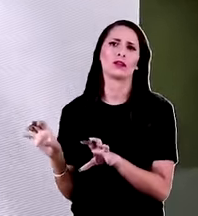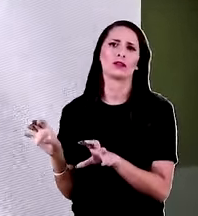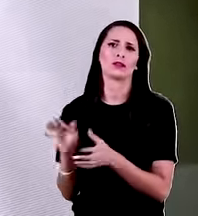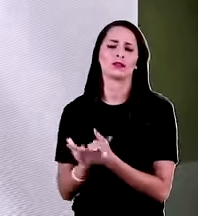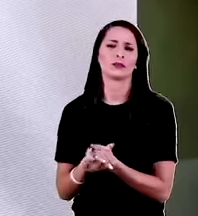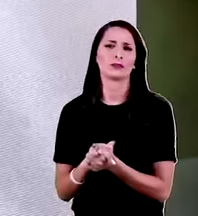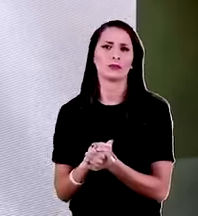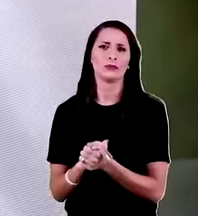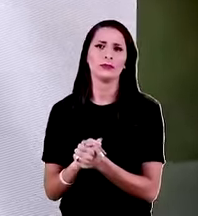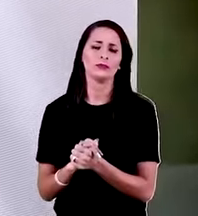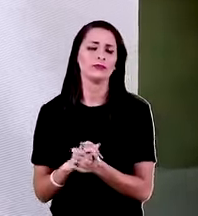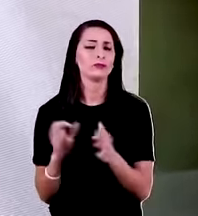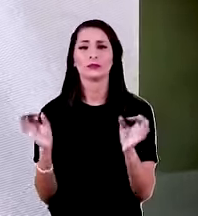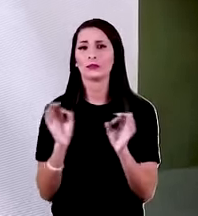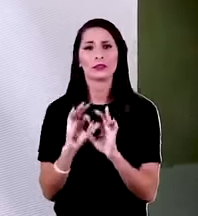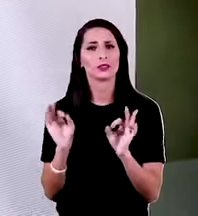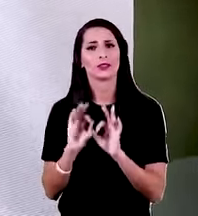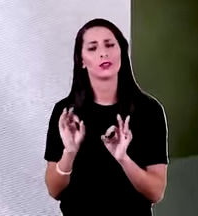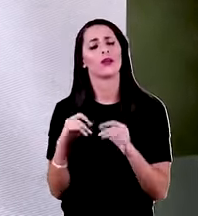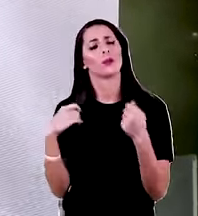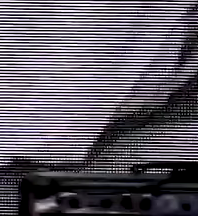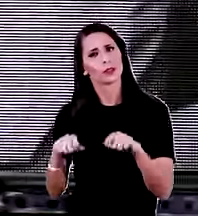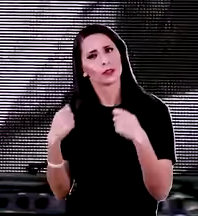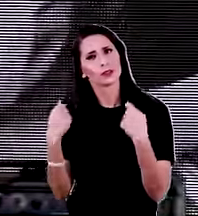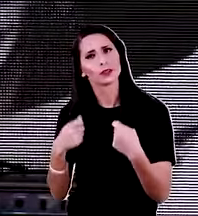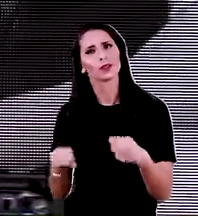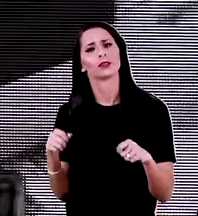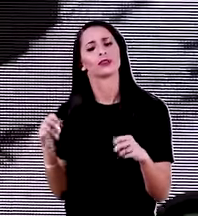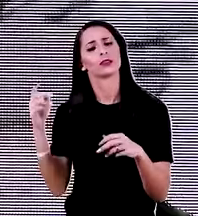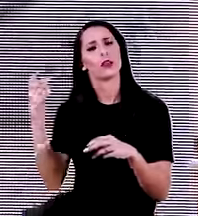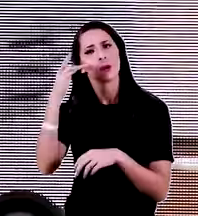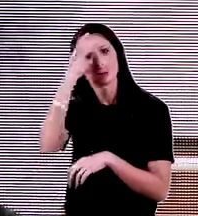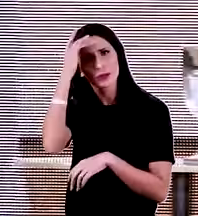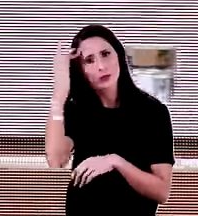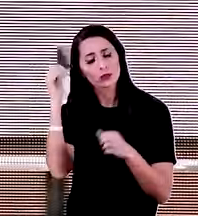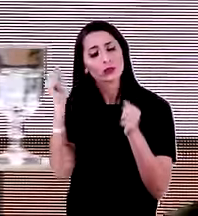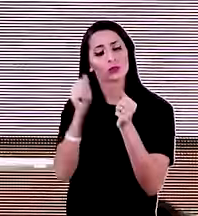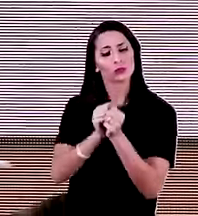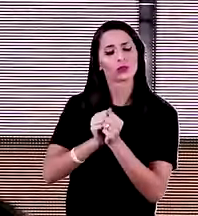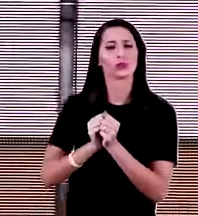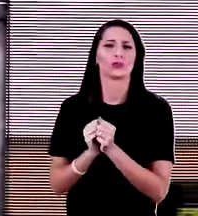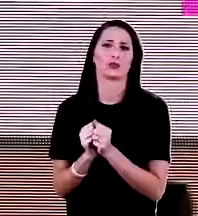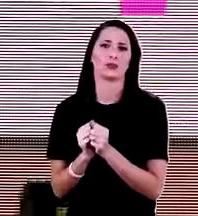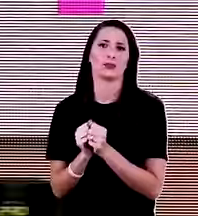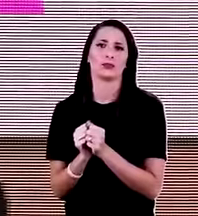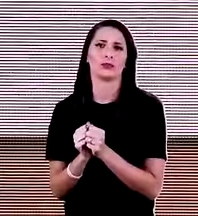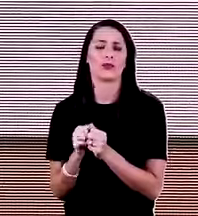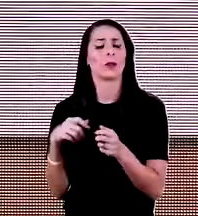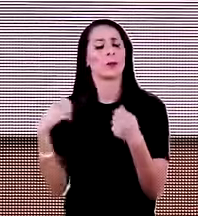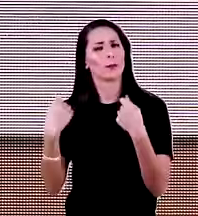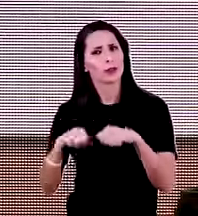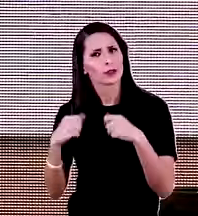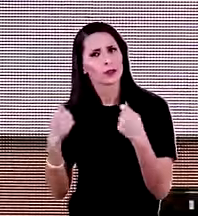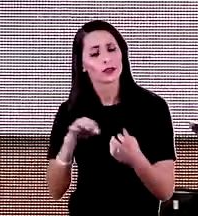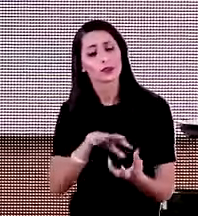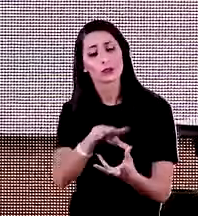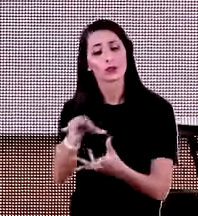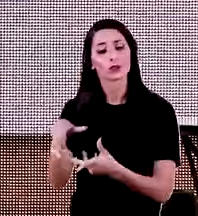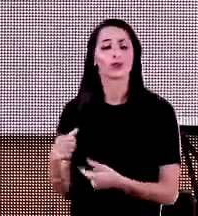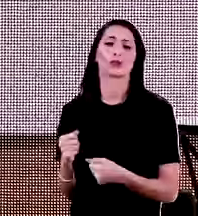no muro de proteção. Ei, não, nós precisamos uns dos outros. Nós precisamos umas das outras. Nós